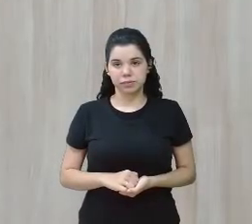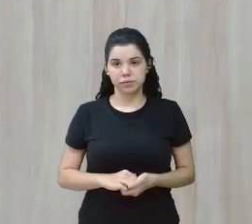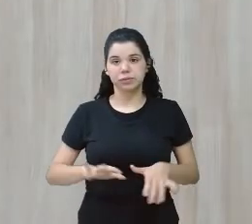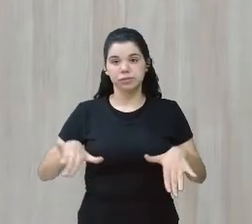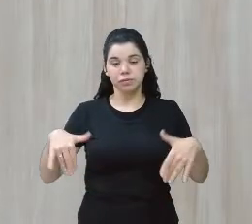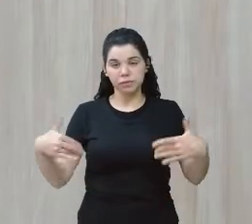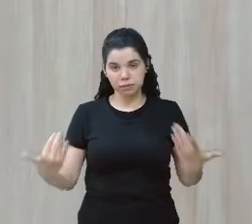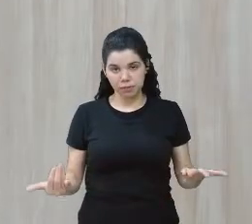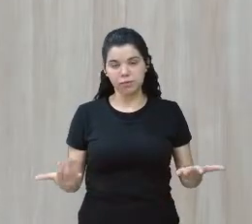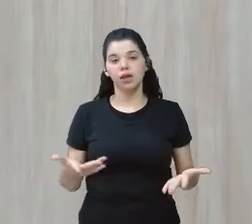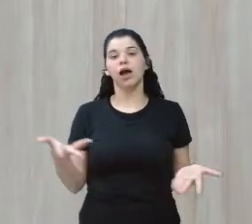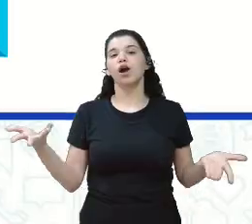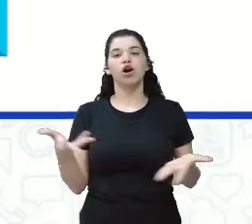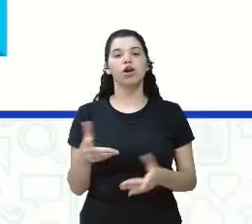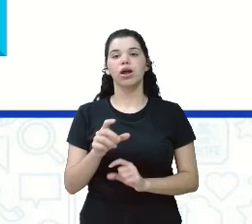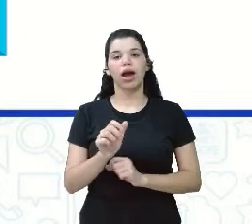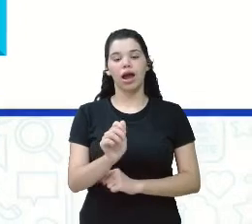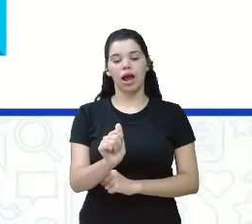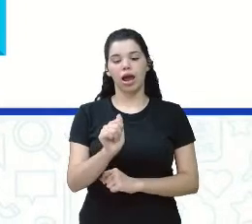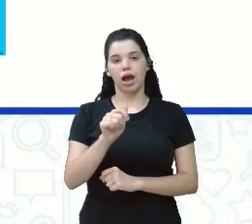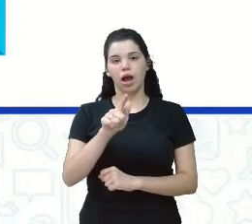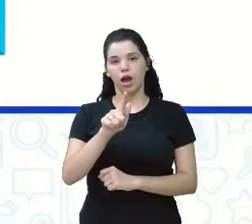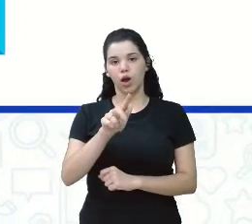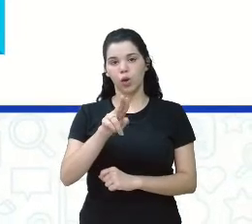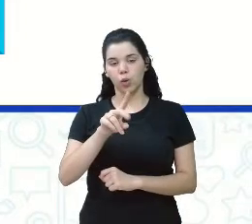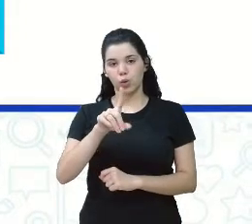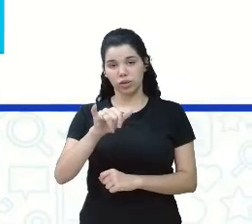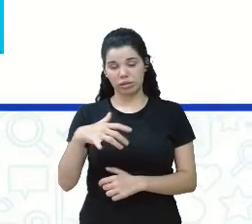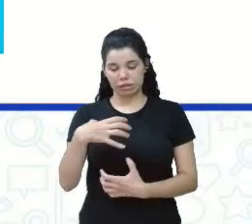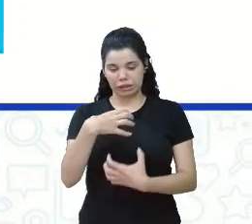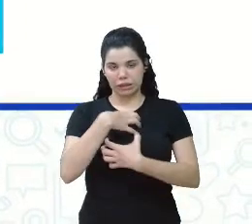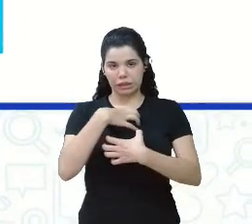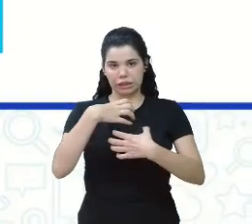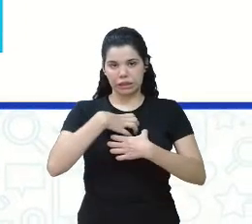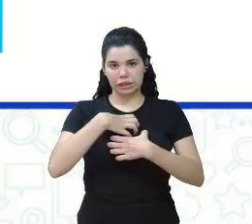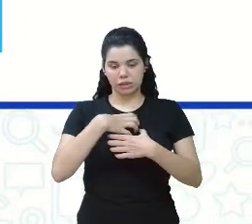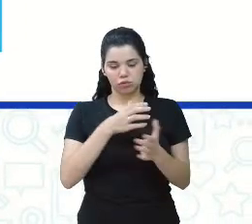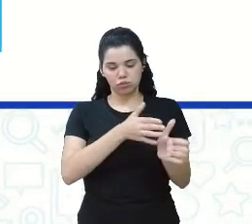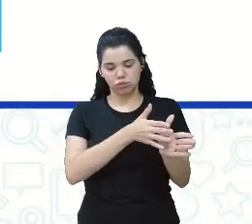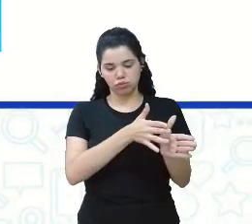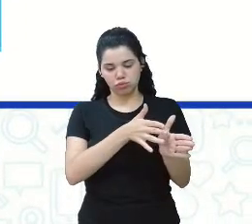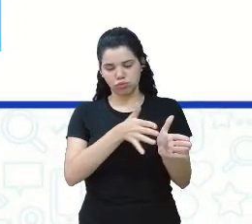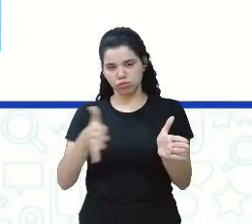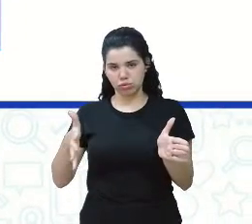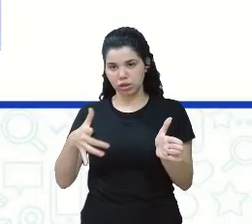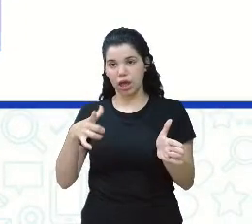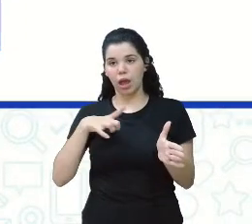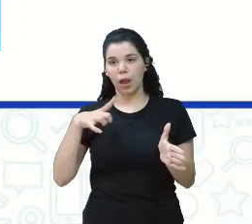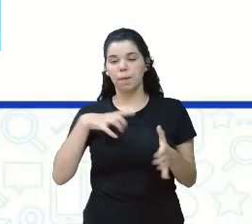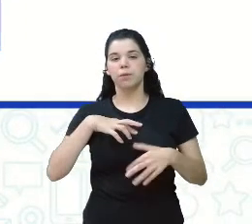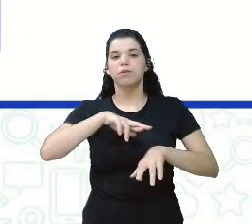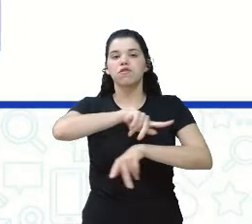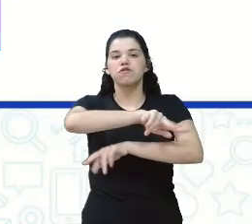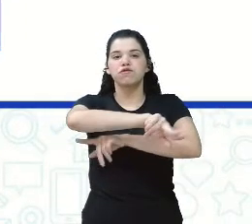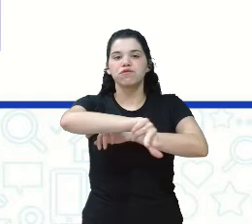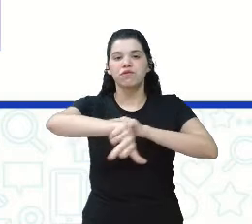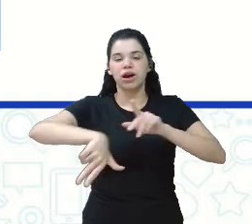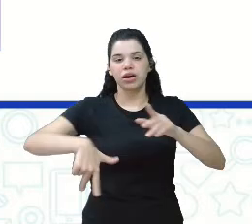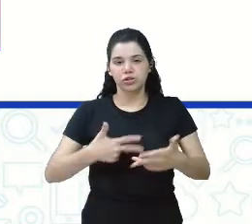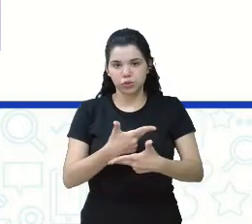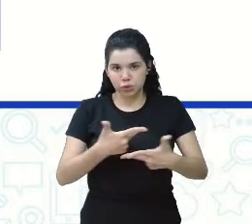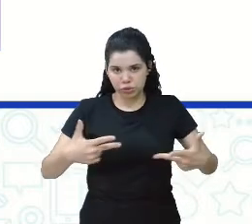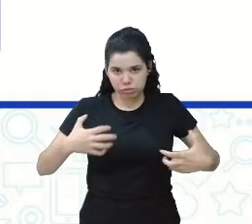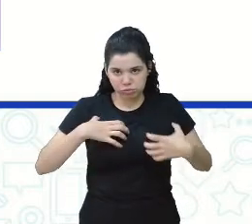Infecção aguda. Vários sintomas surgem nessa fase, sendo o conjunto de manifestações